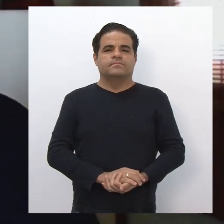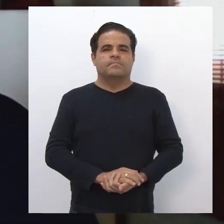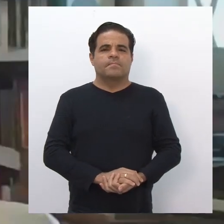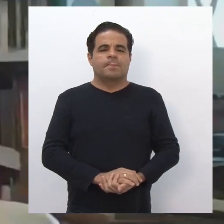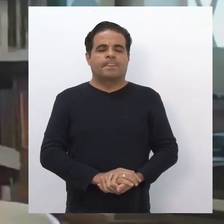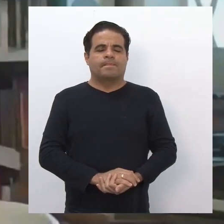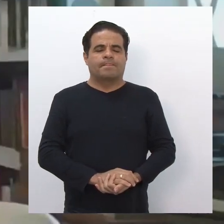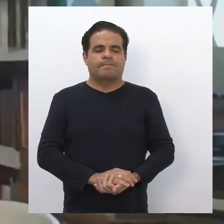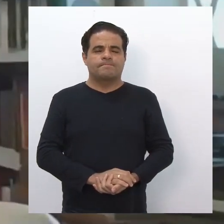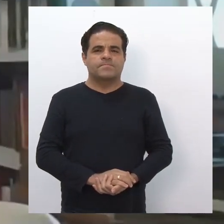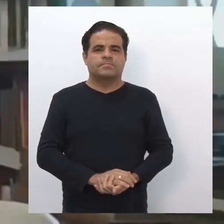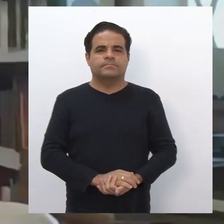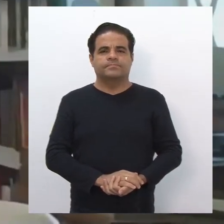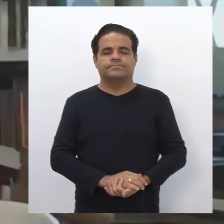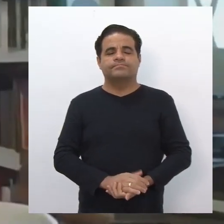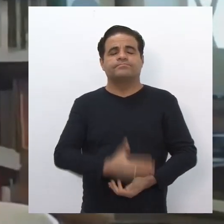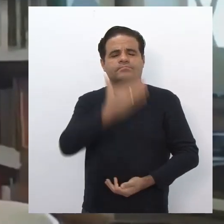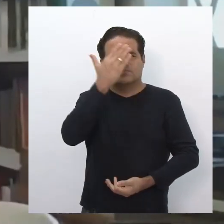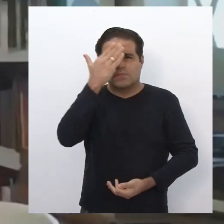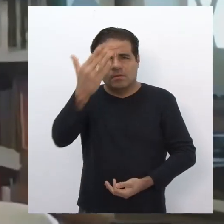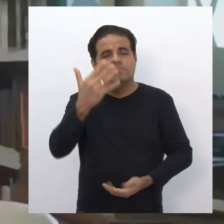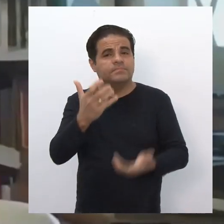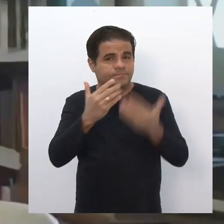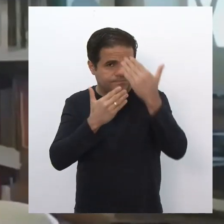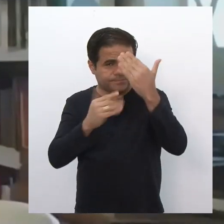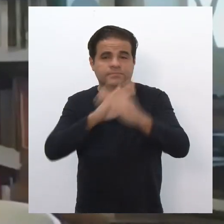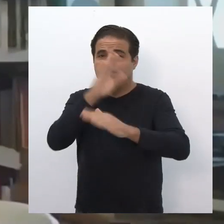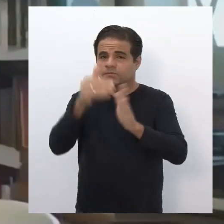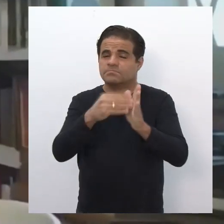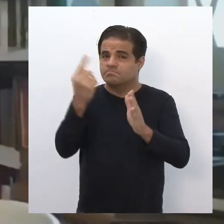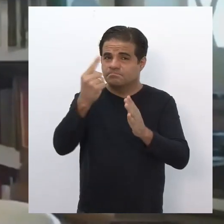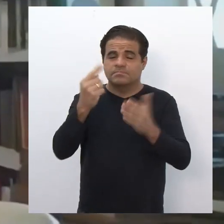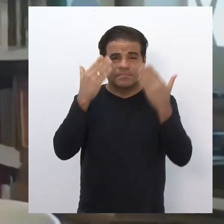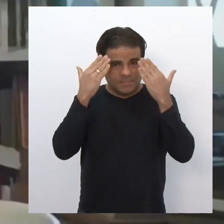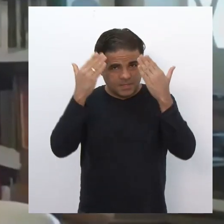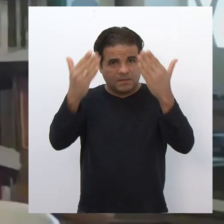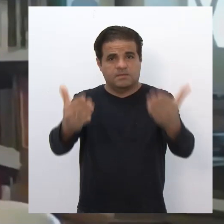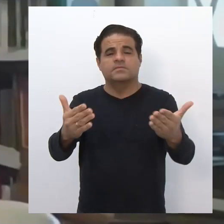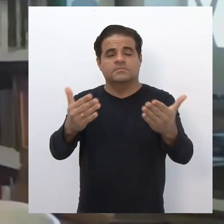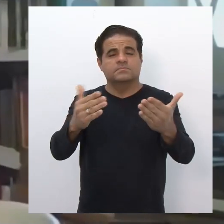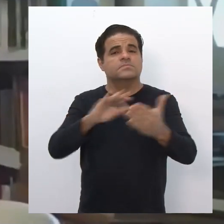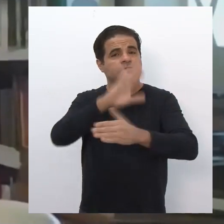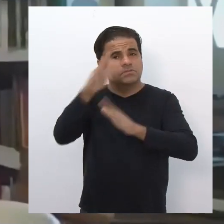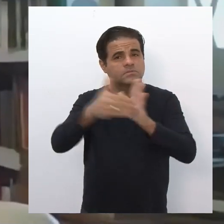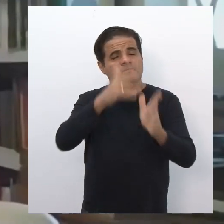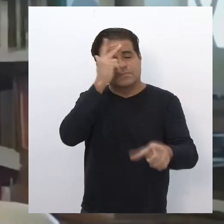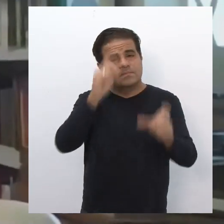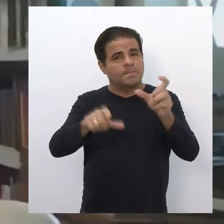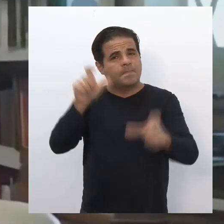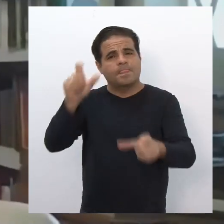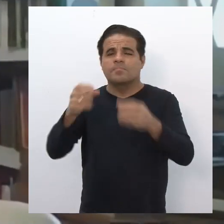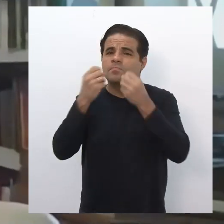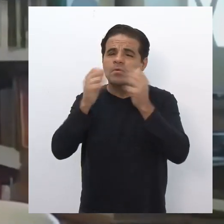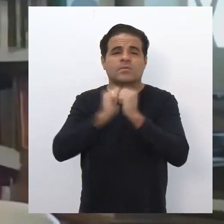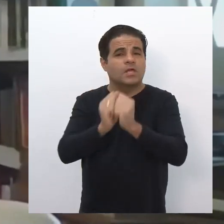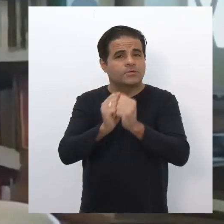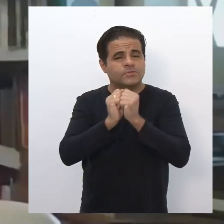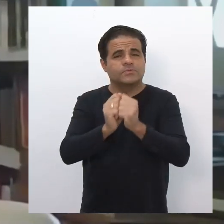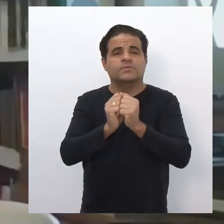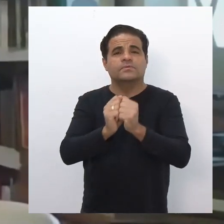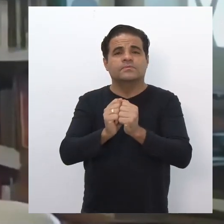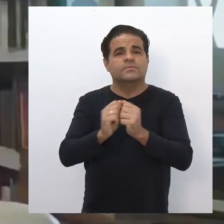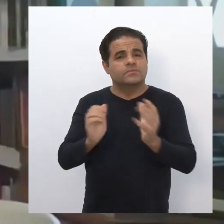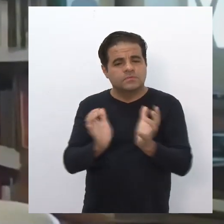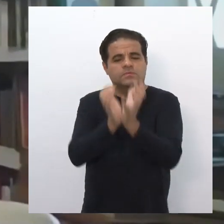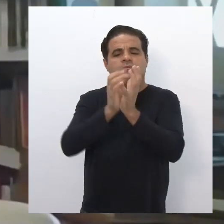Muito obrigado. Eu queria agradecer primeiro a todos, né? E a todas. É muito bom estar aqui falando de clube